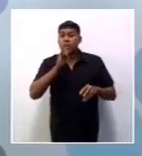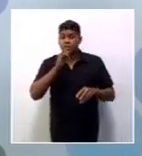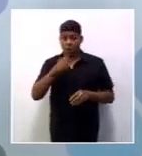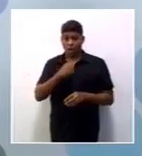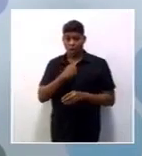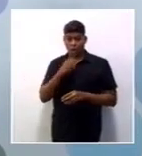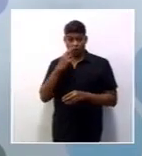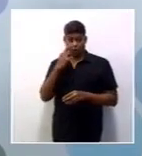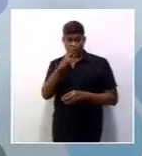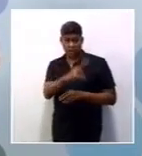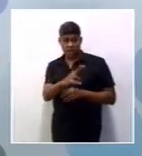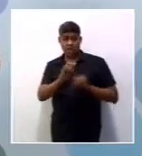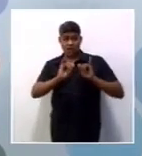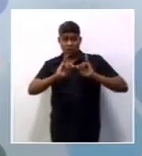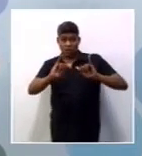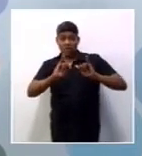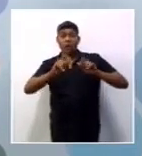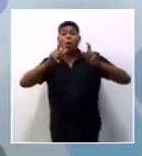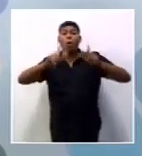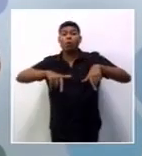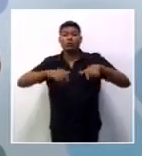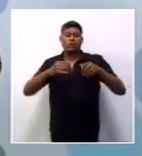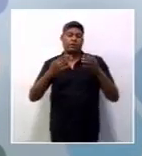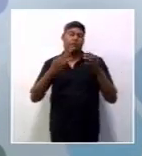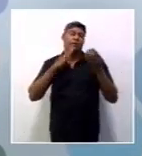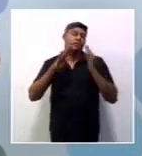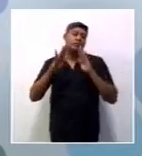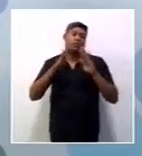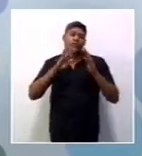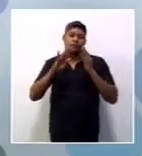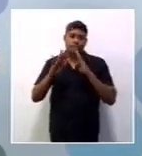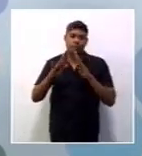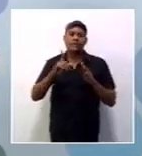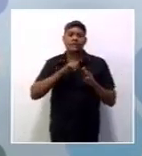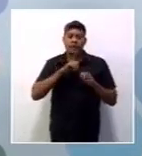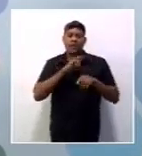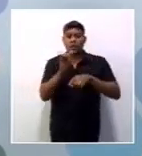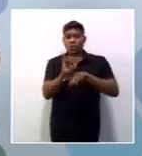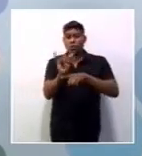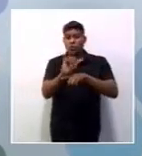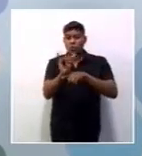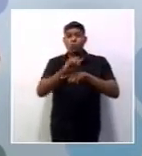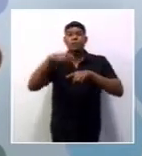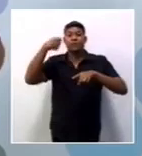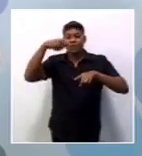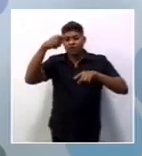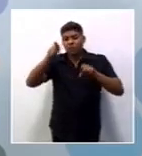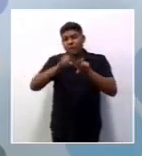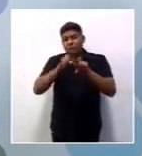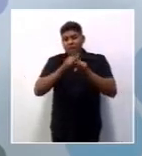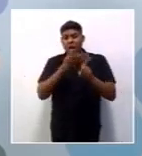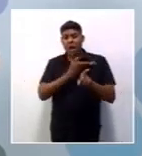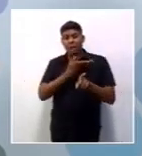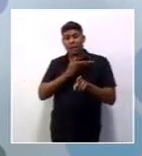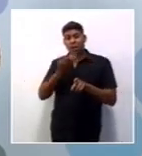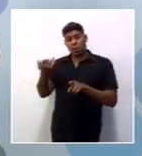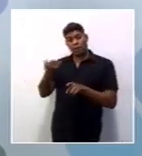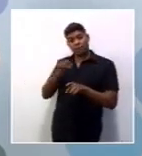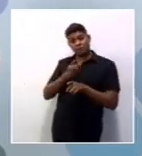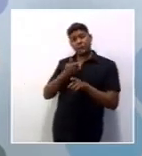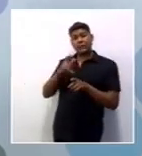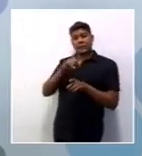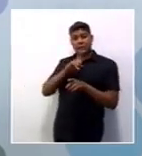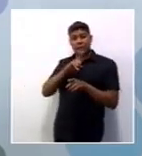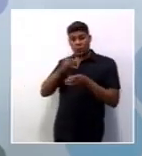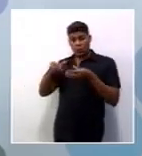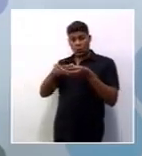eu vi essa notícia pelo Facebook, tá? E em alguns vídeos no YouTube também. Uma colega minha falou que tinha recebido